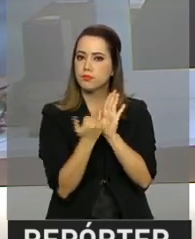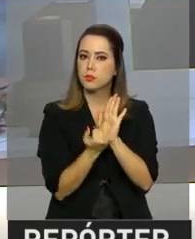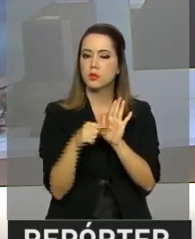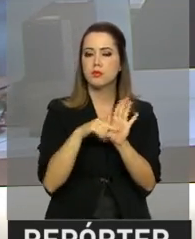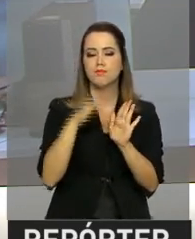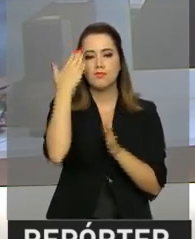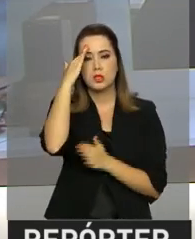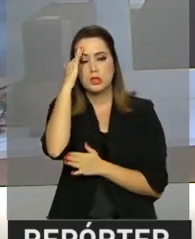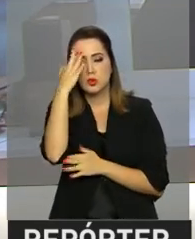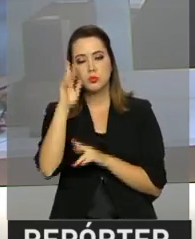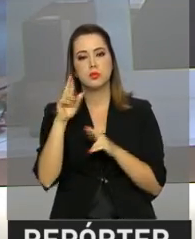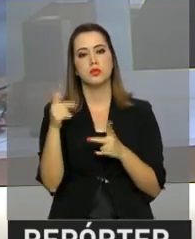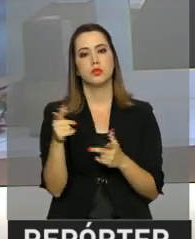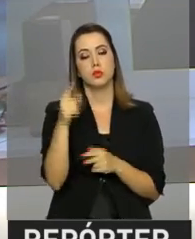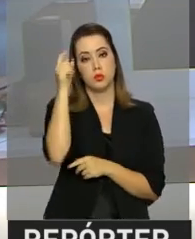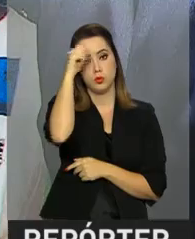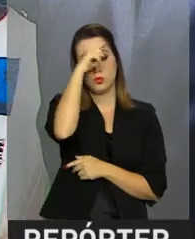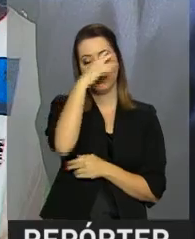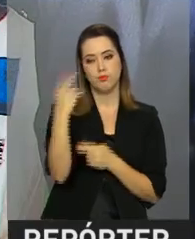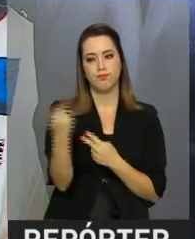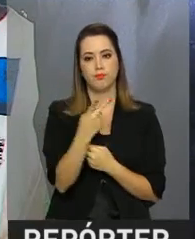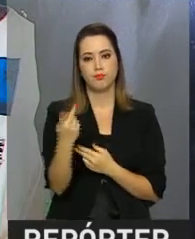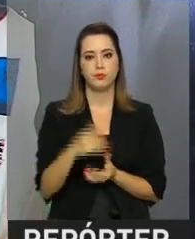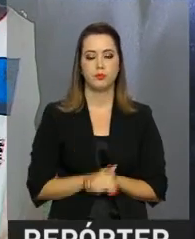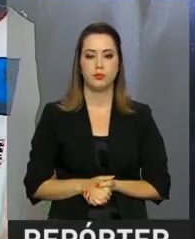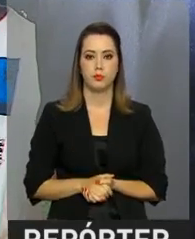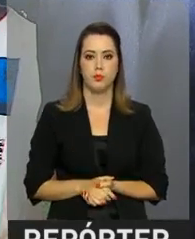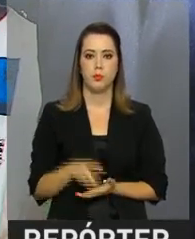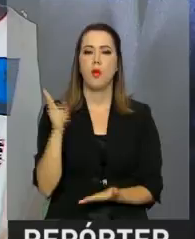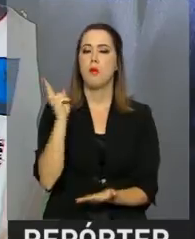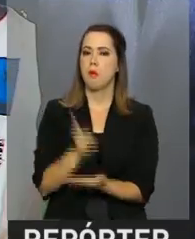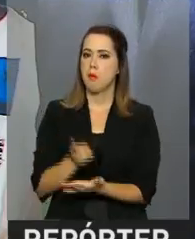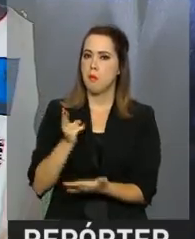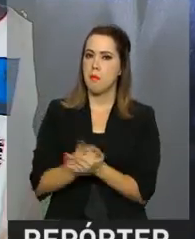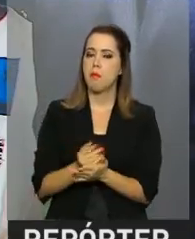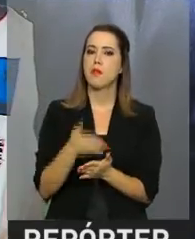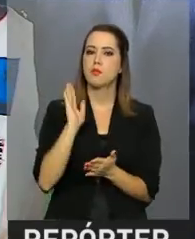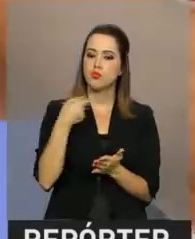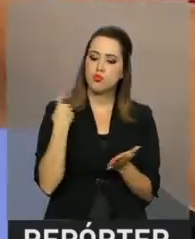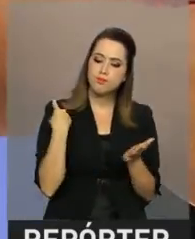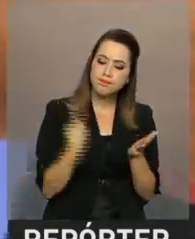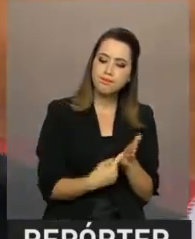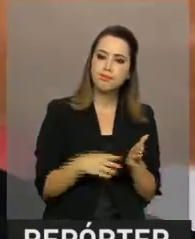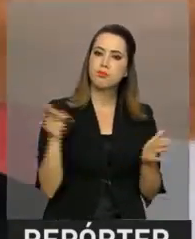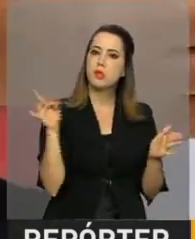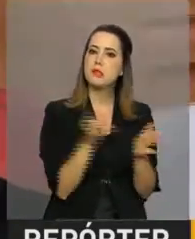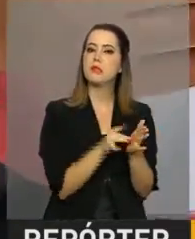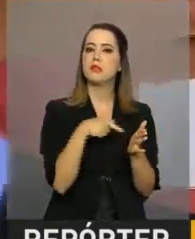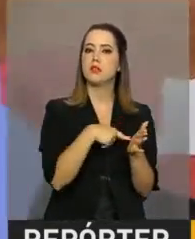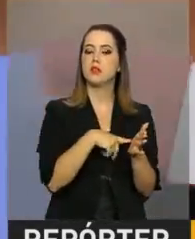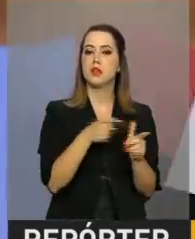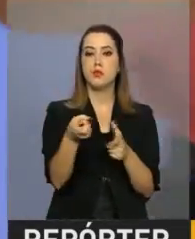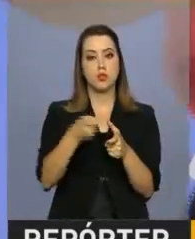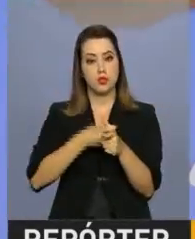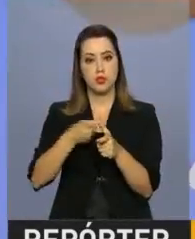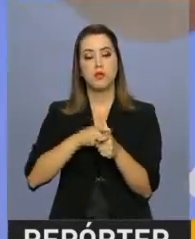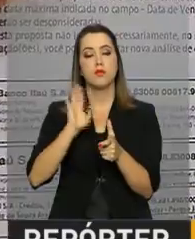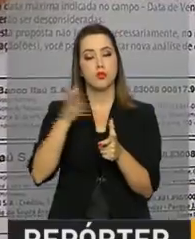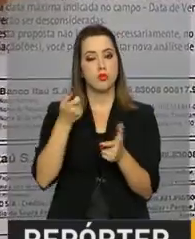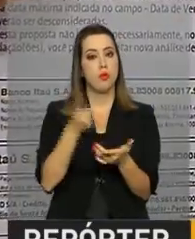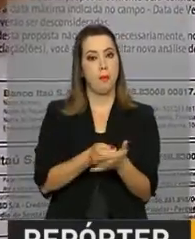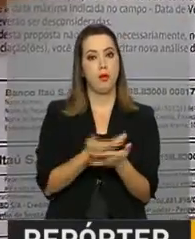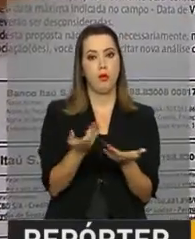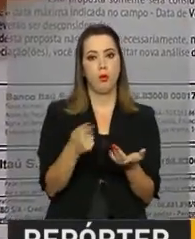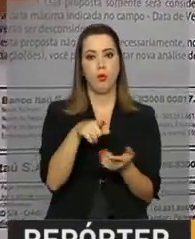vezes é difícil, entre as duas partes. Mesmo com as provas da quitação da dívida emitida pela própria instituição